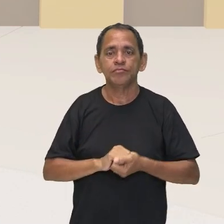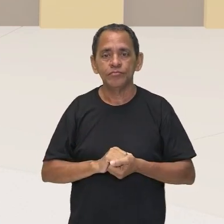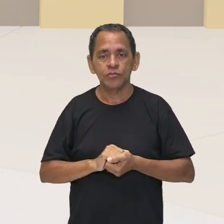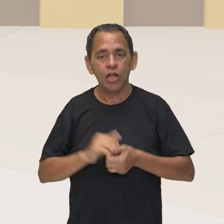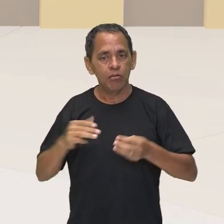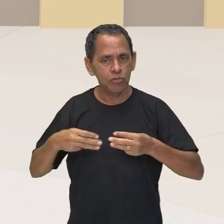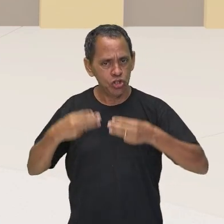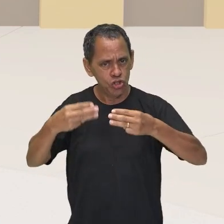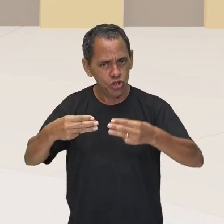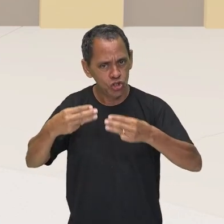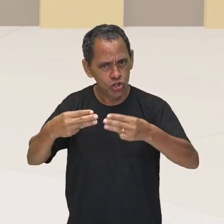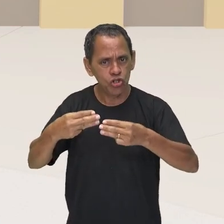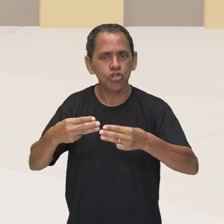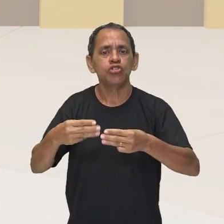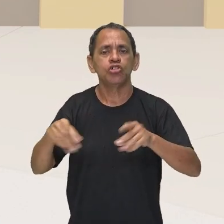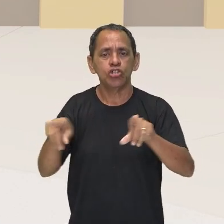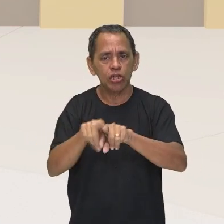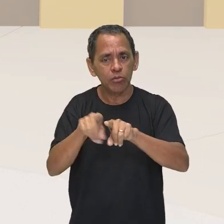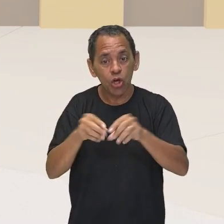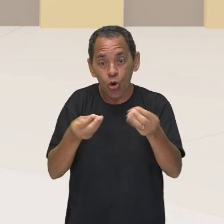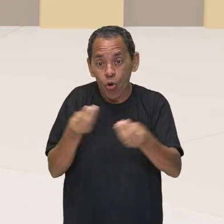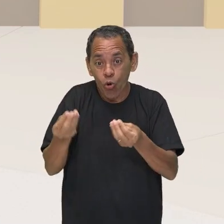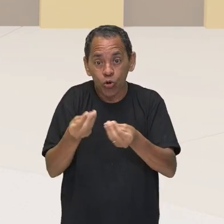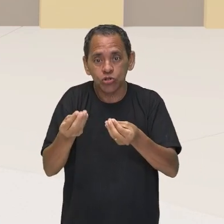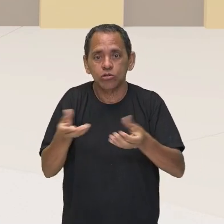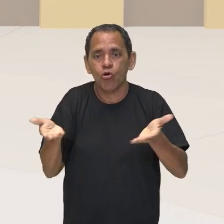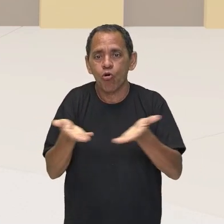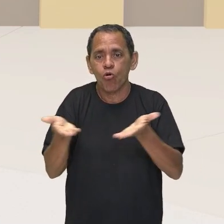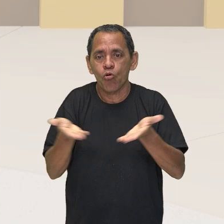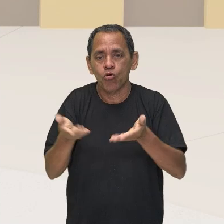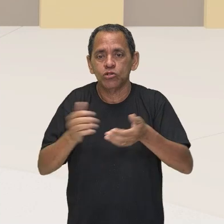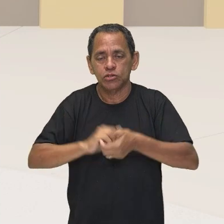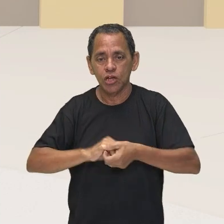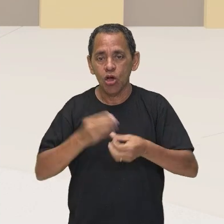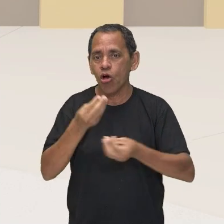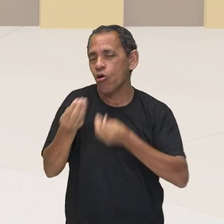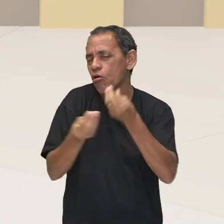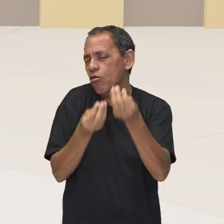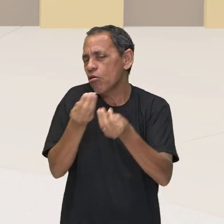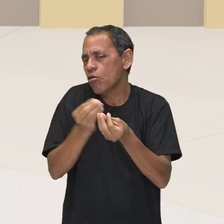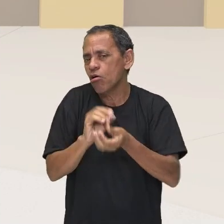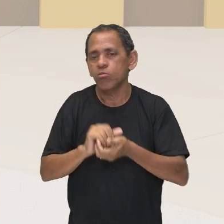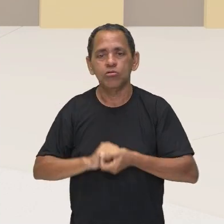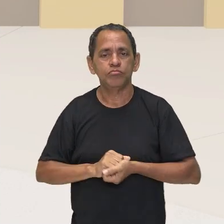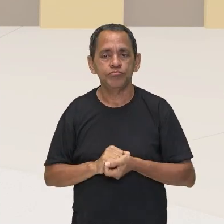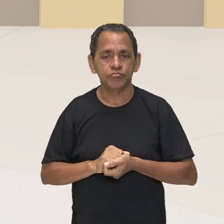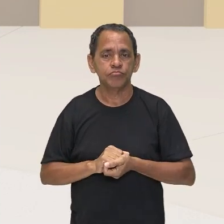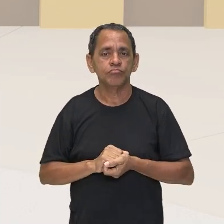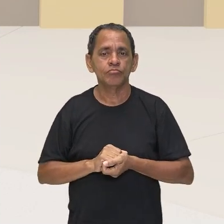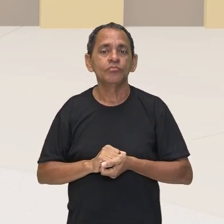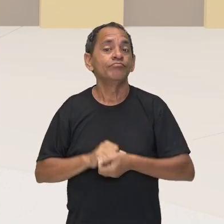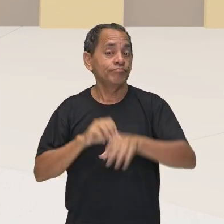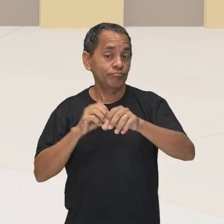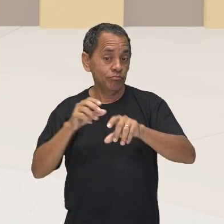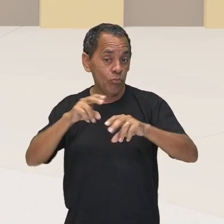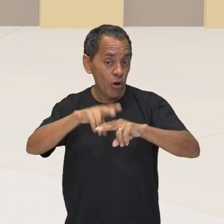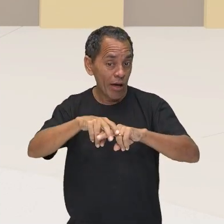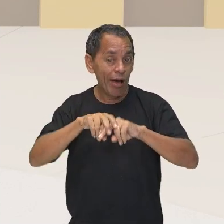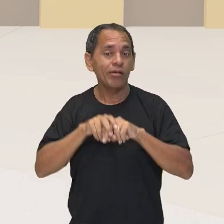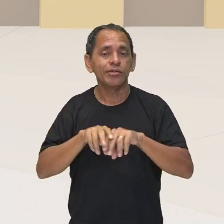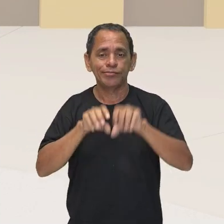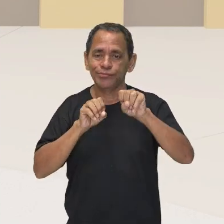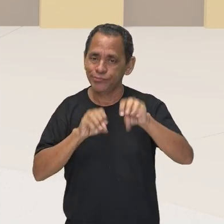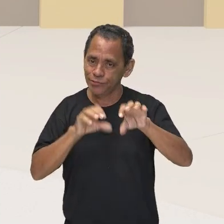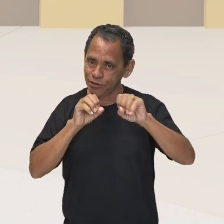conseguiram entender o poder de superação? Aqui nós temos os estudos envolvidos. Então a Sônia, através